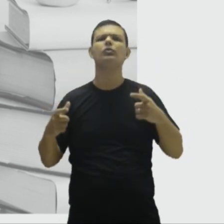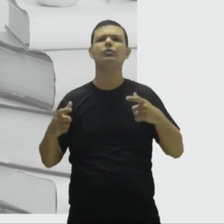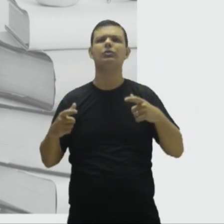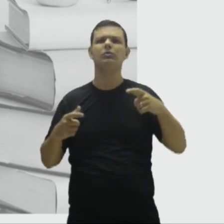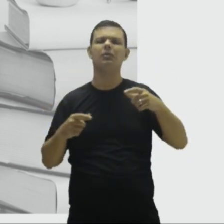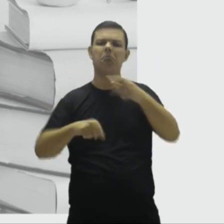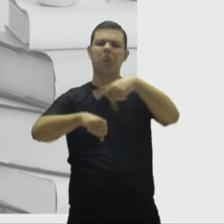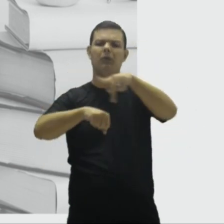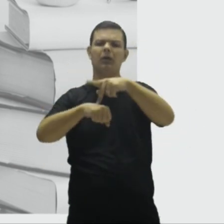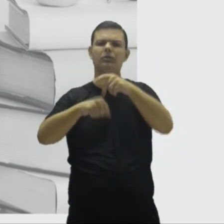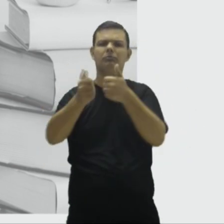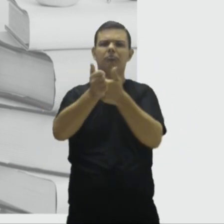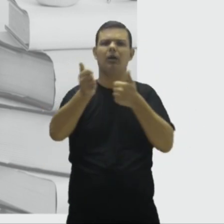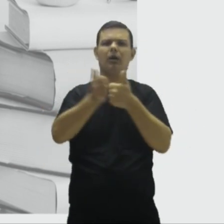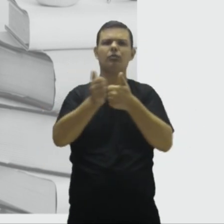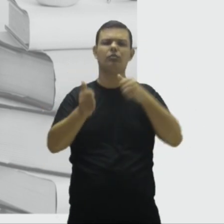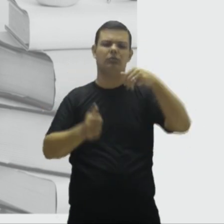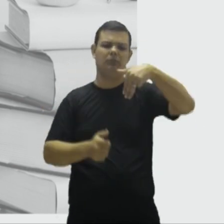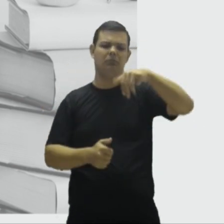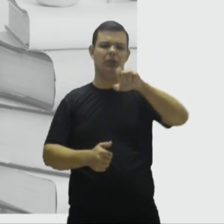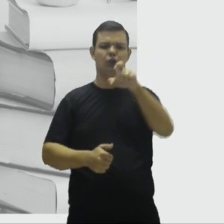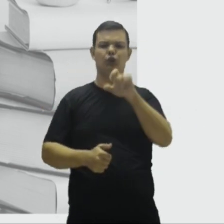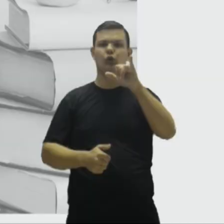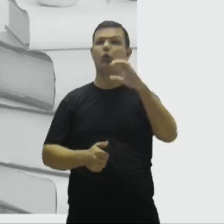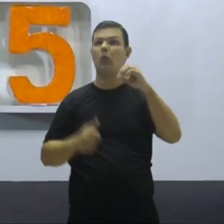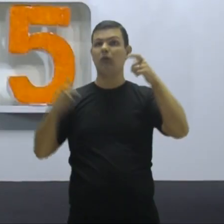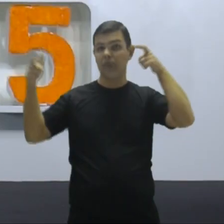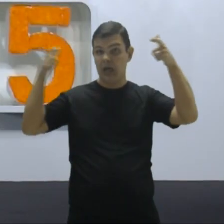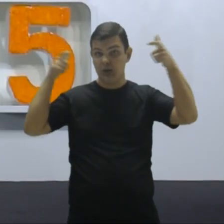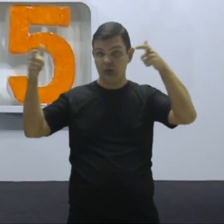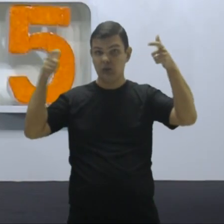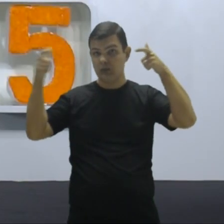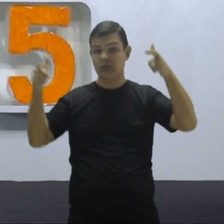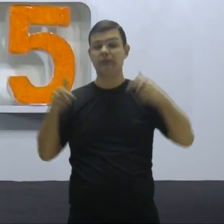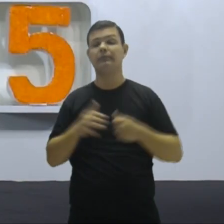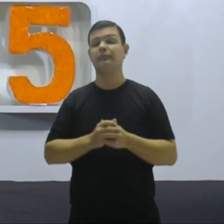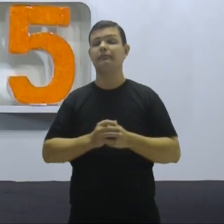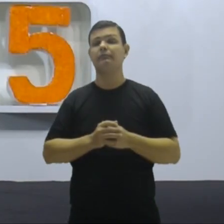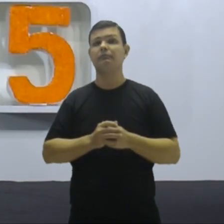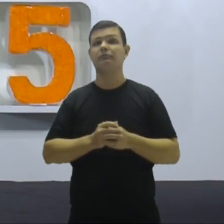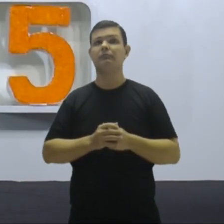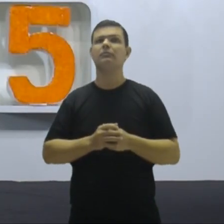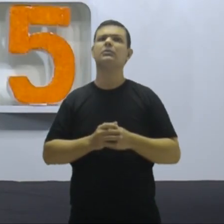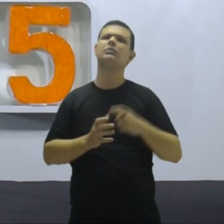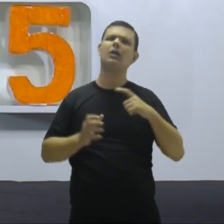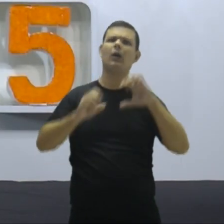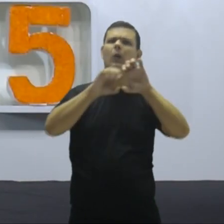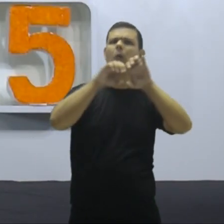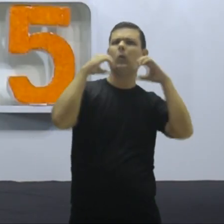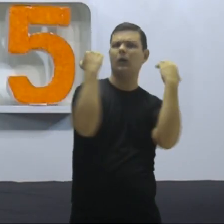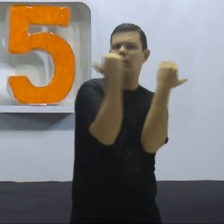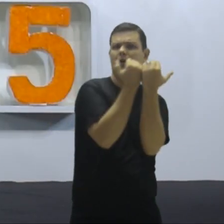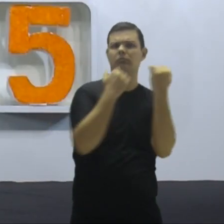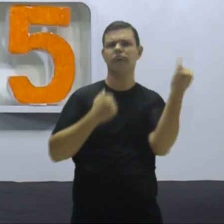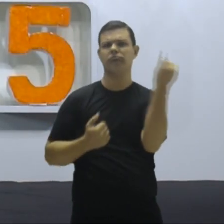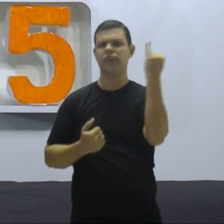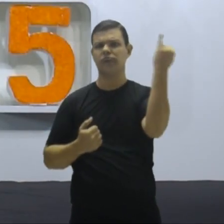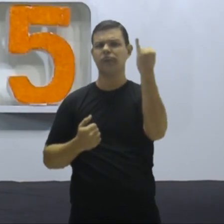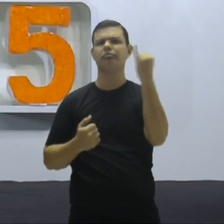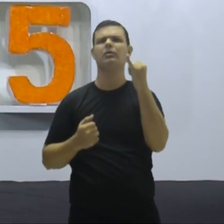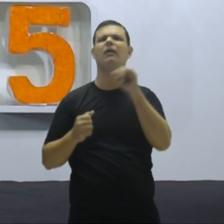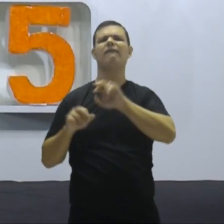em um país vizinho a gente aqui, que é o México, que foi um congresso muito importante, que